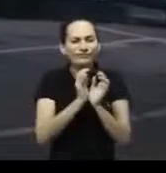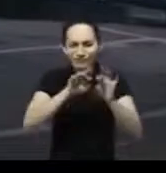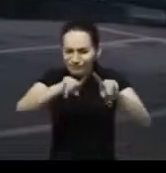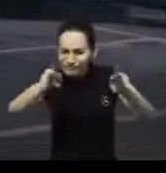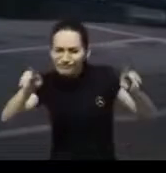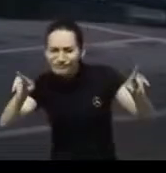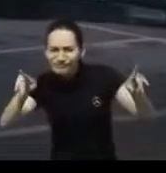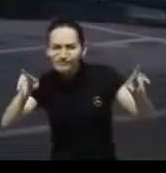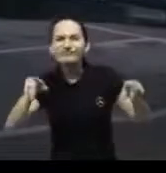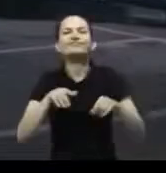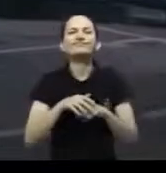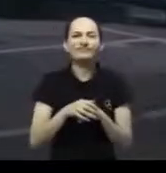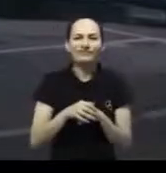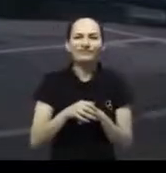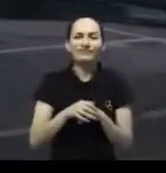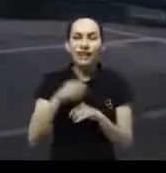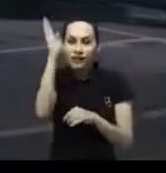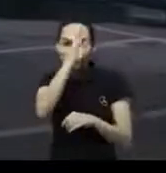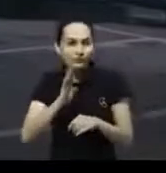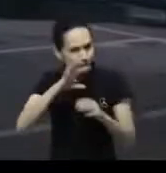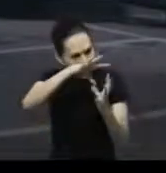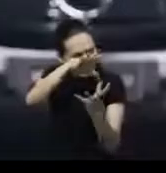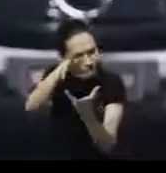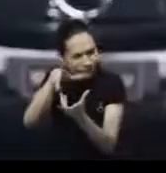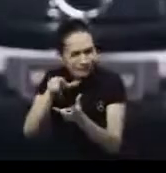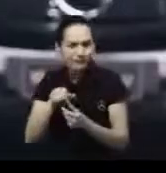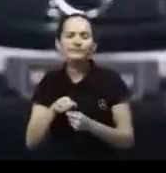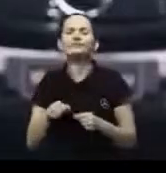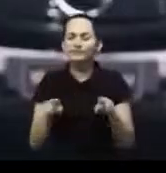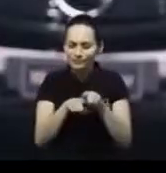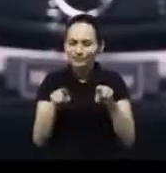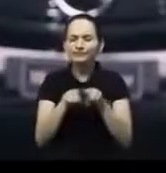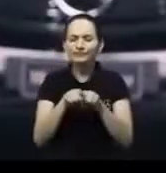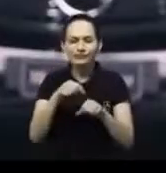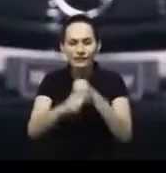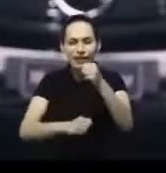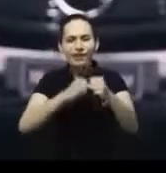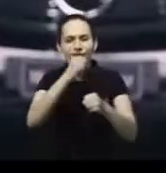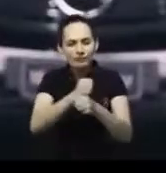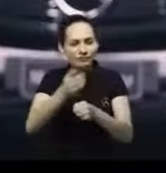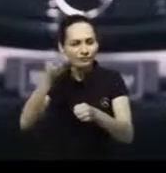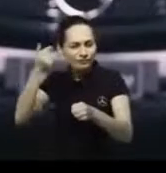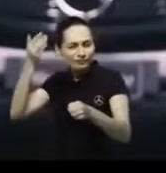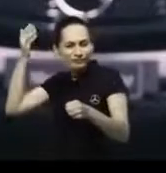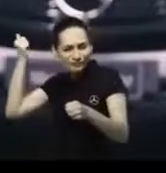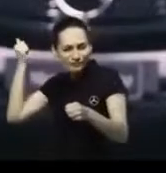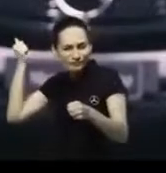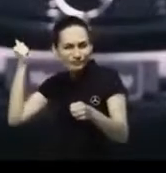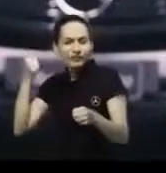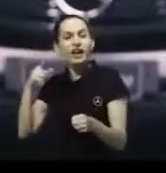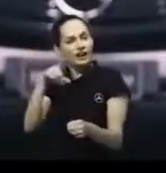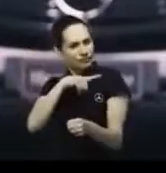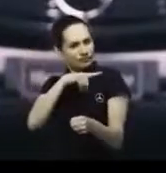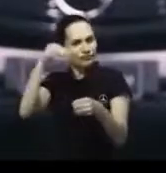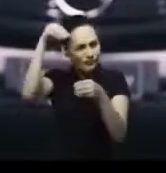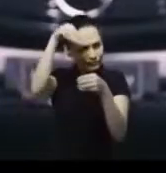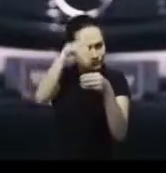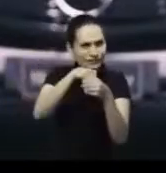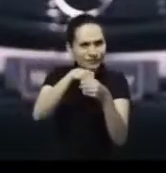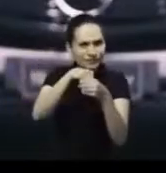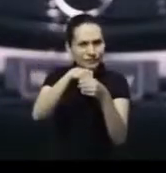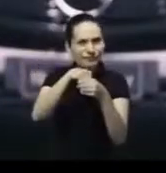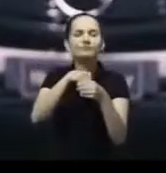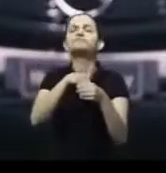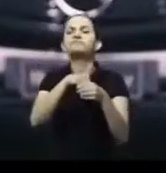e no mundo em todos os segmentos de atuação no ano passado a integrante elegeu a mercedes-benz com uma